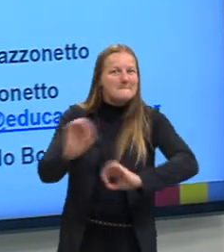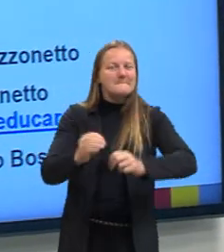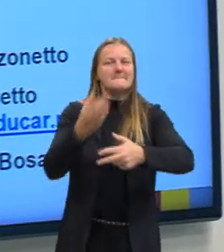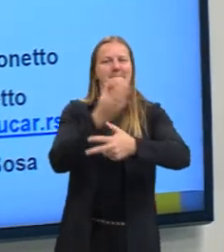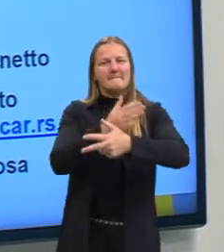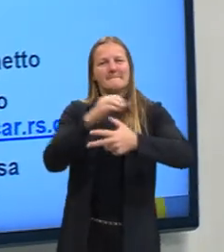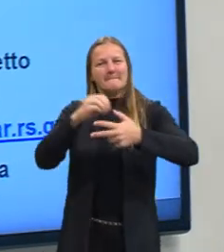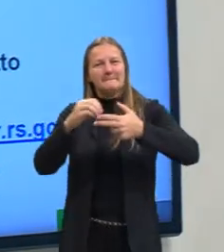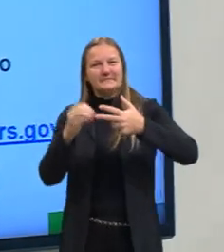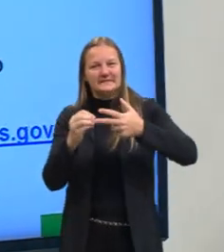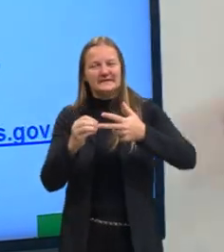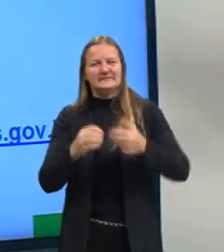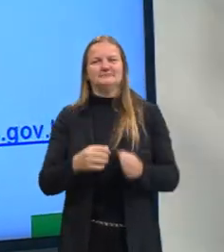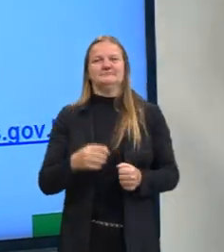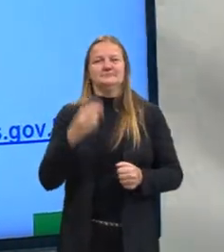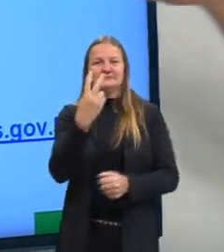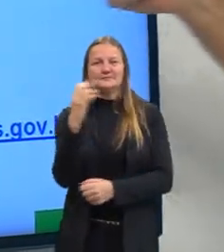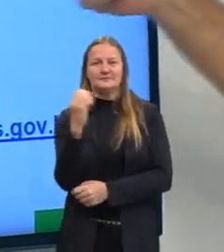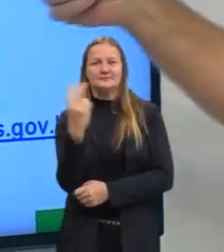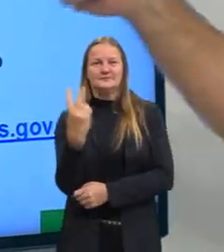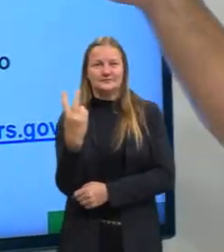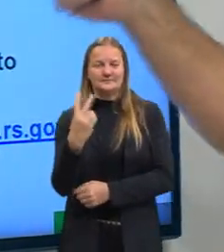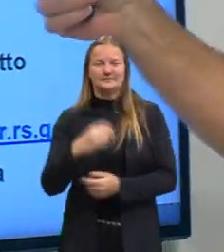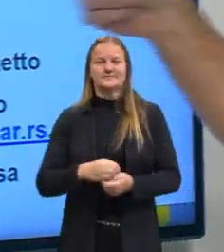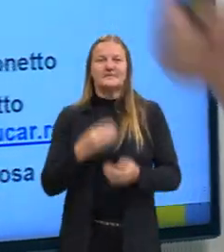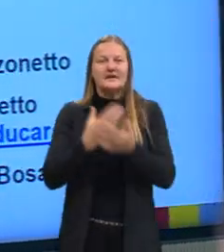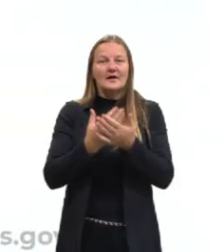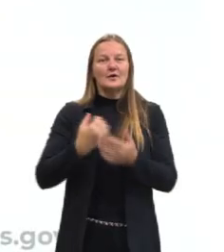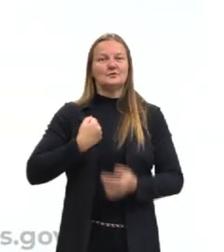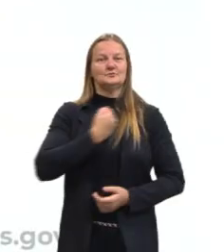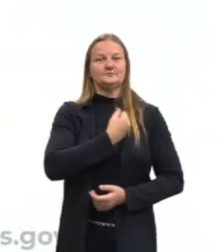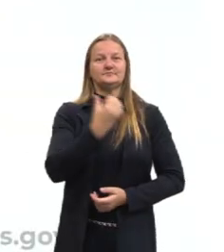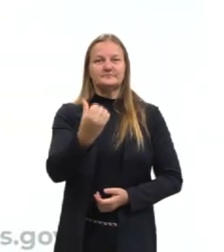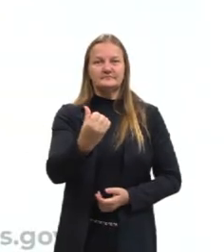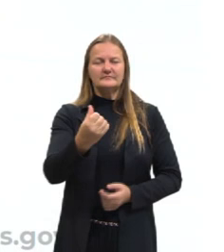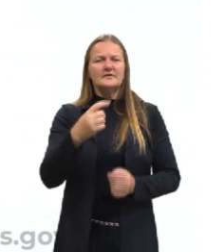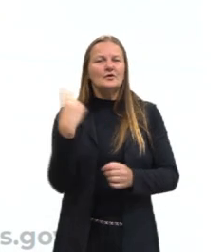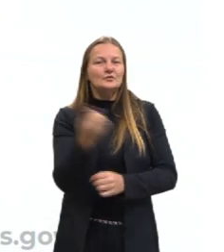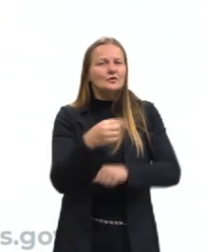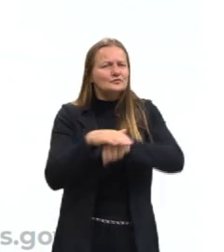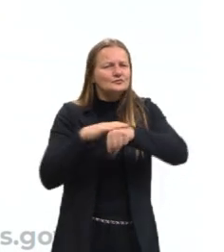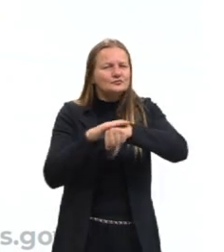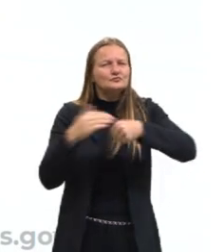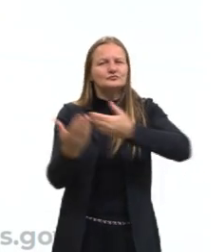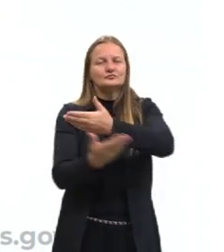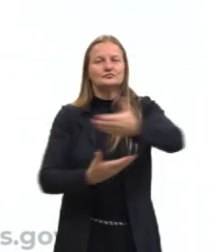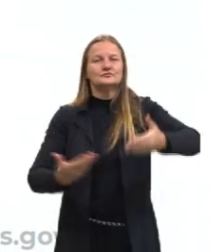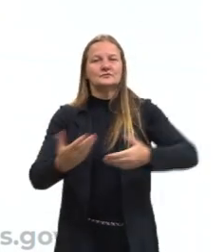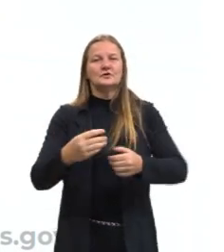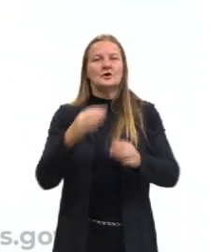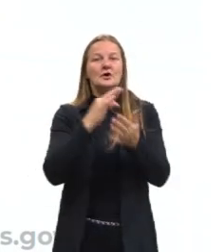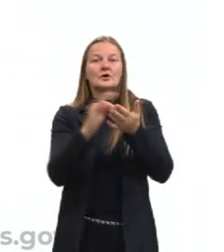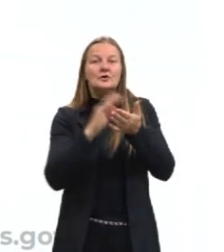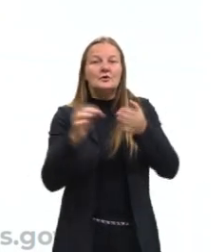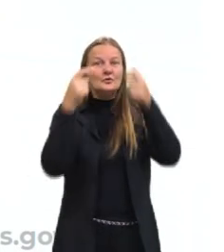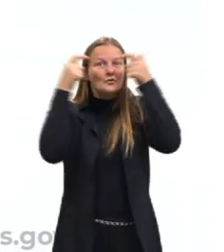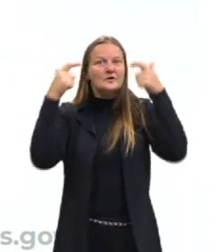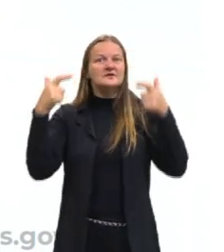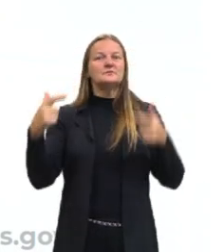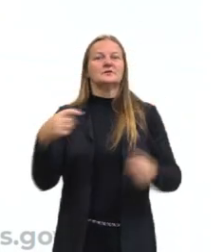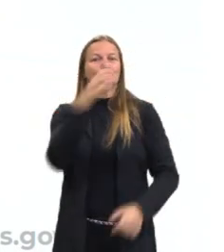para o Enem 2022 na sala hoje número 6 vamos falar sobre a teoria do conhecimento